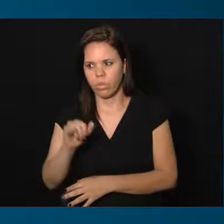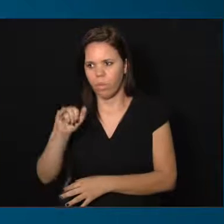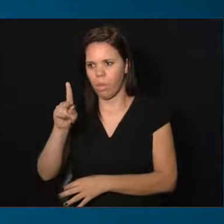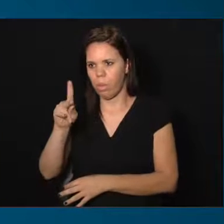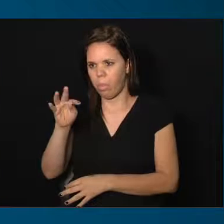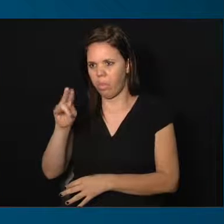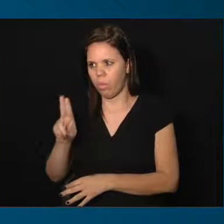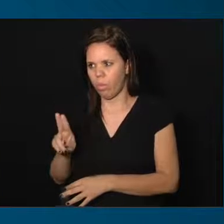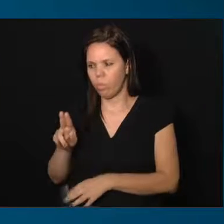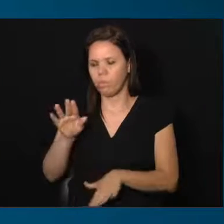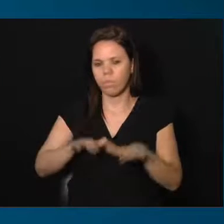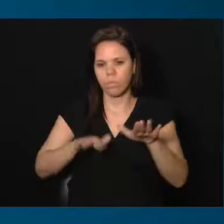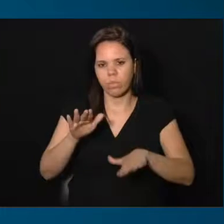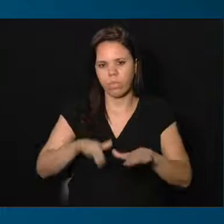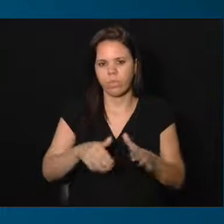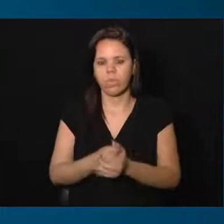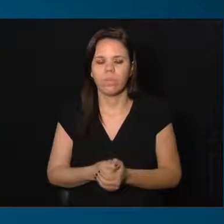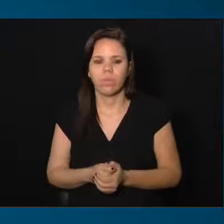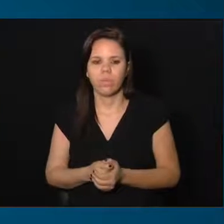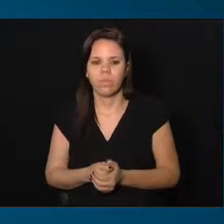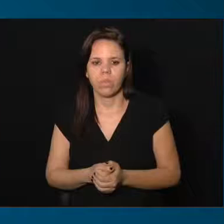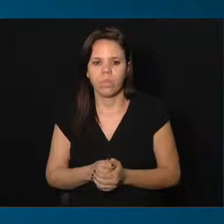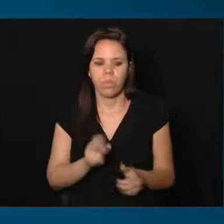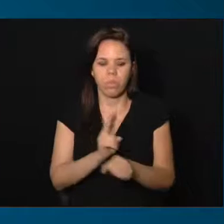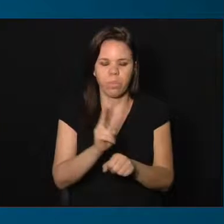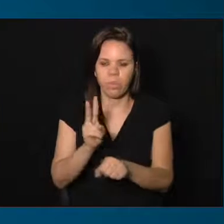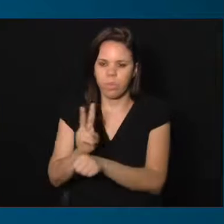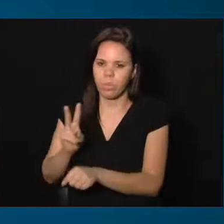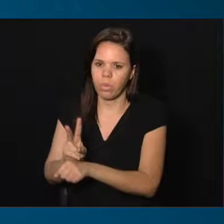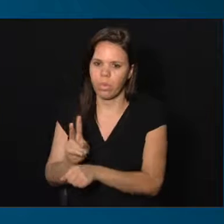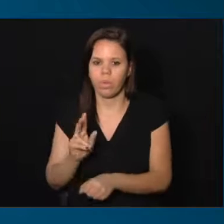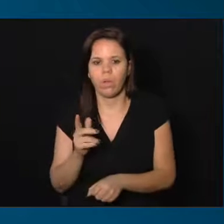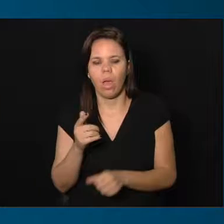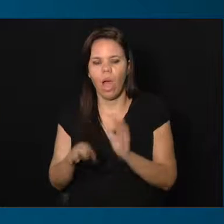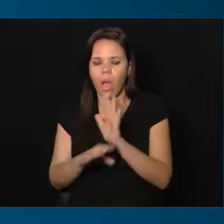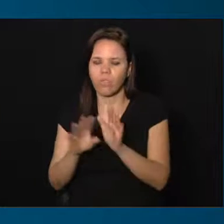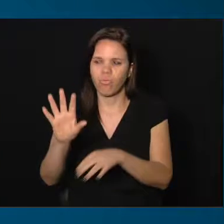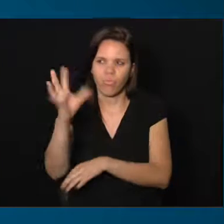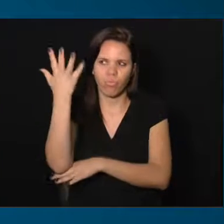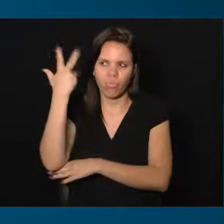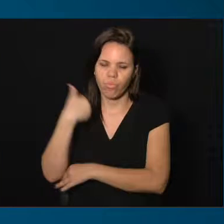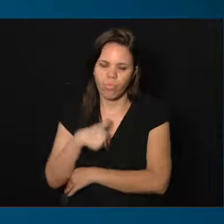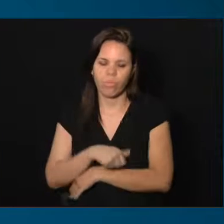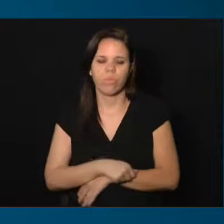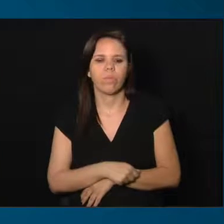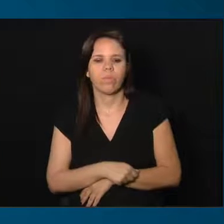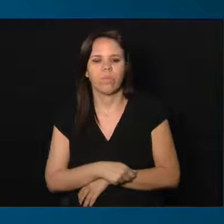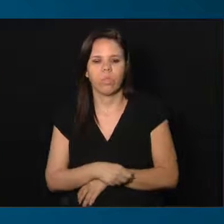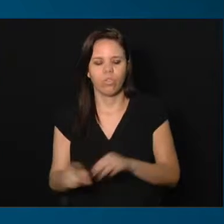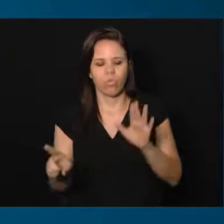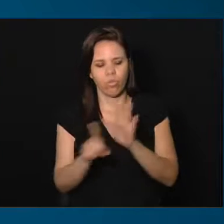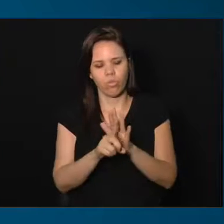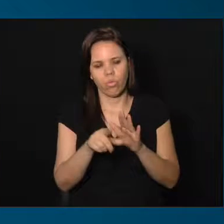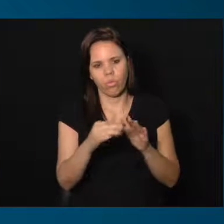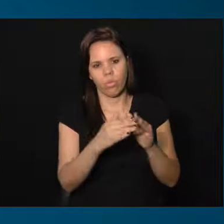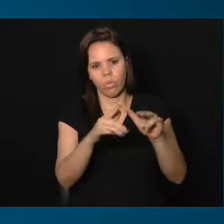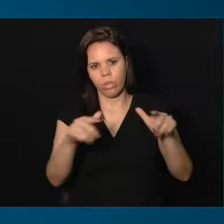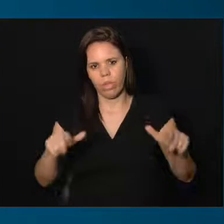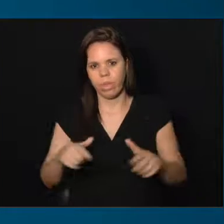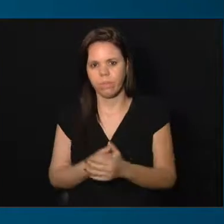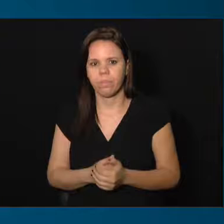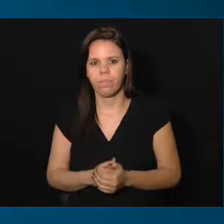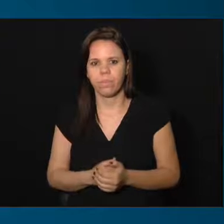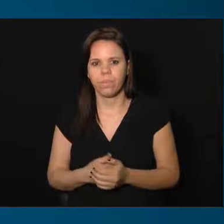IPTU, dependendo da medida que preserve e recupere o meio ambiente dado pelo proprietário do imóvel.